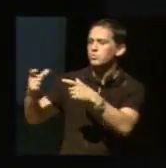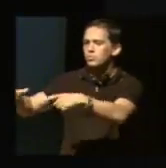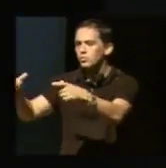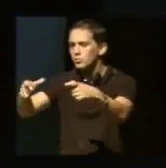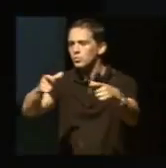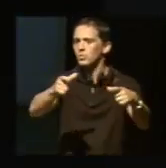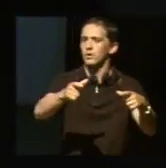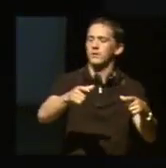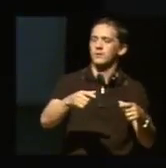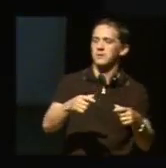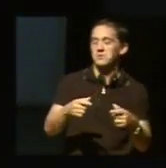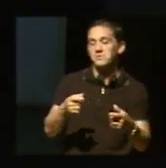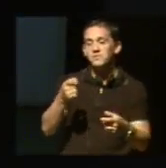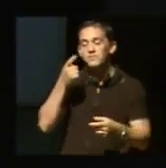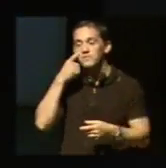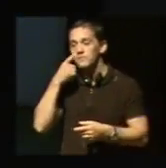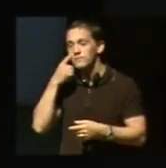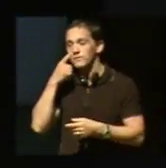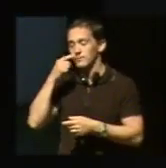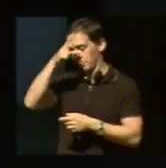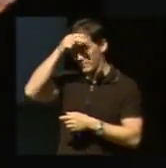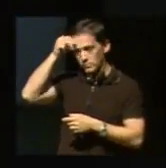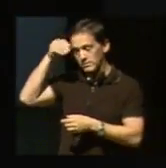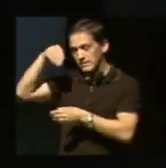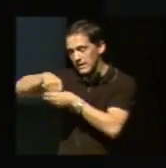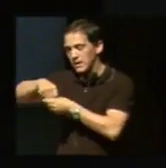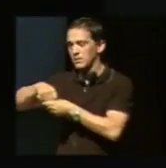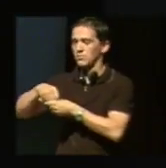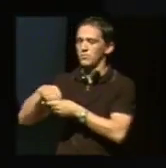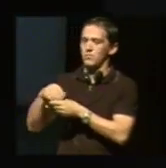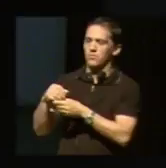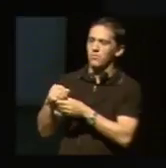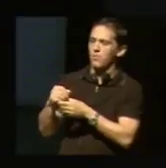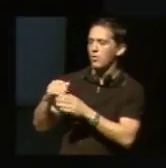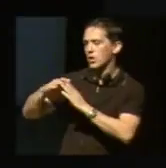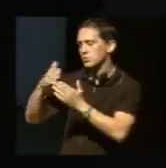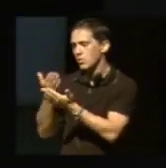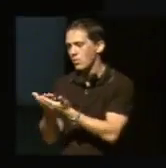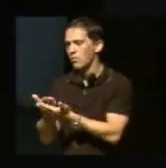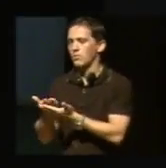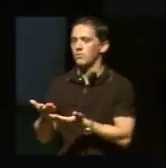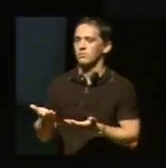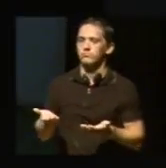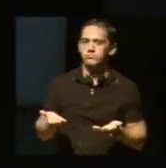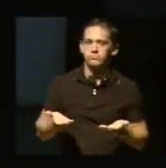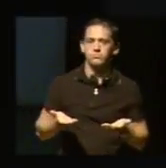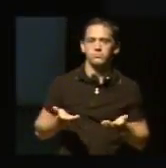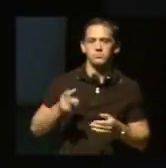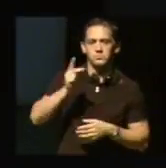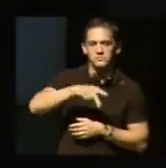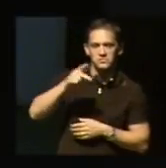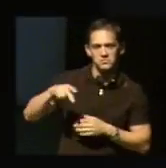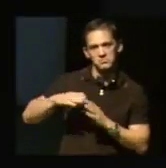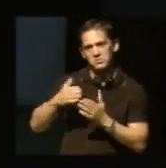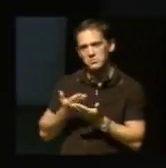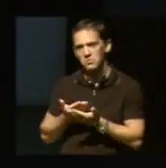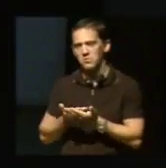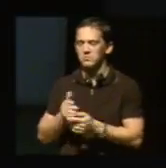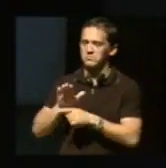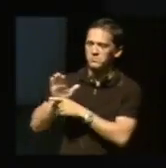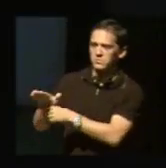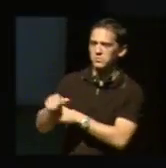vamos oferecer dentro da prefeitura, ou na prefeitura, ou numa escola, se for professor, vai numa escola para